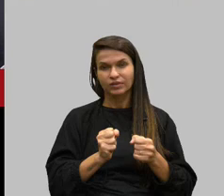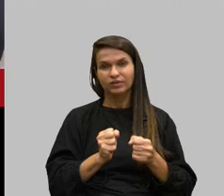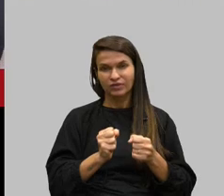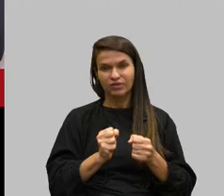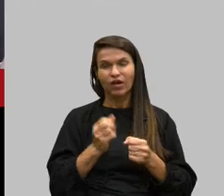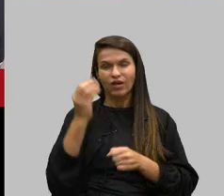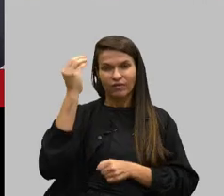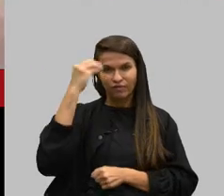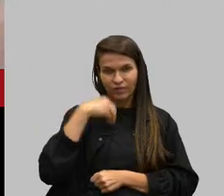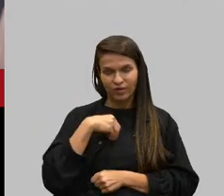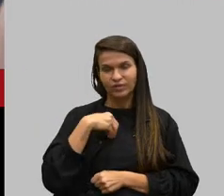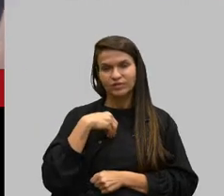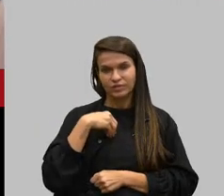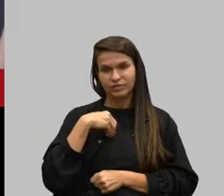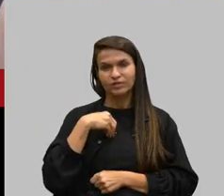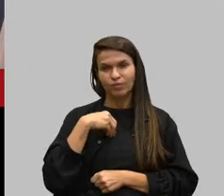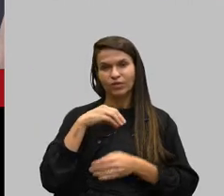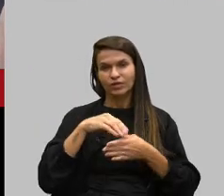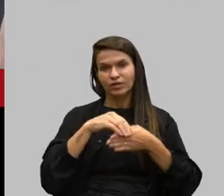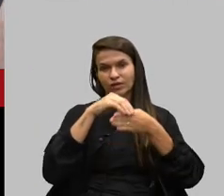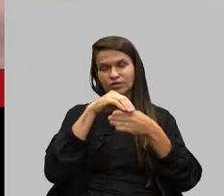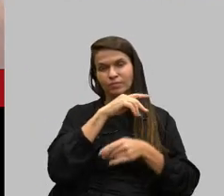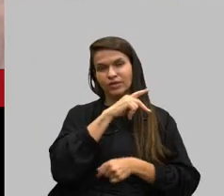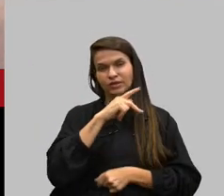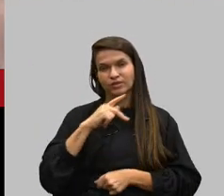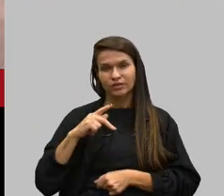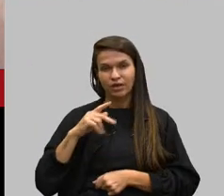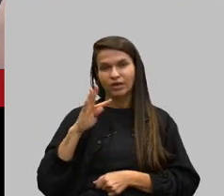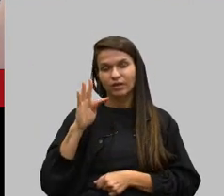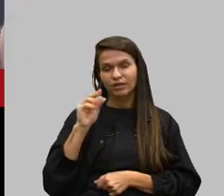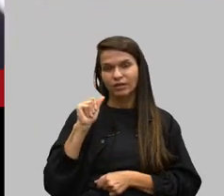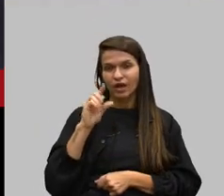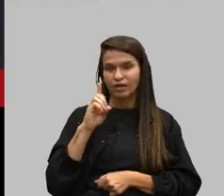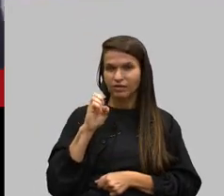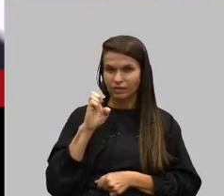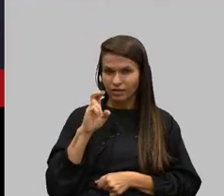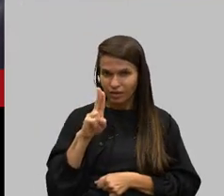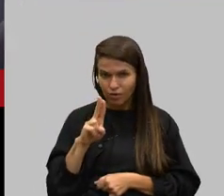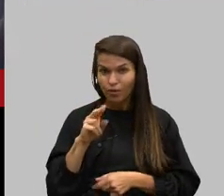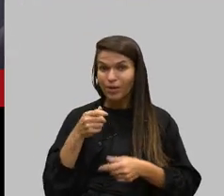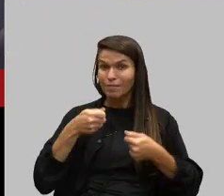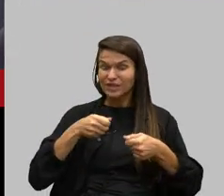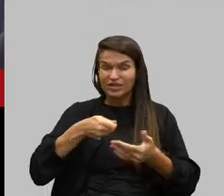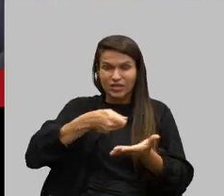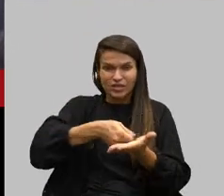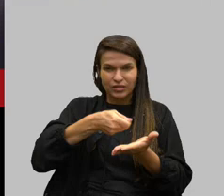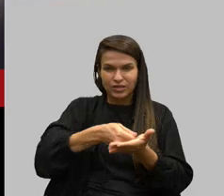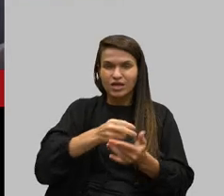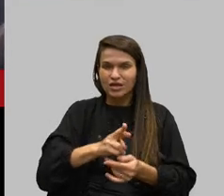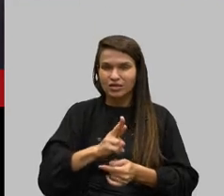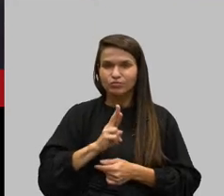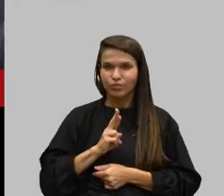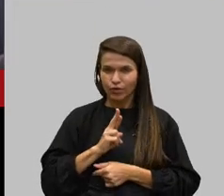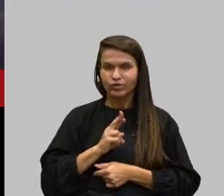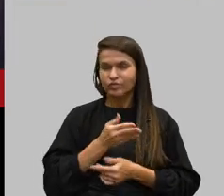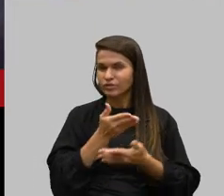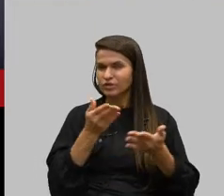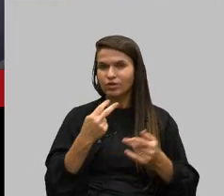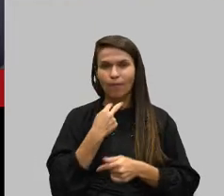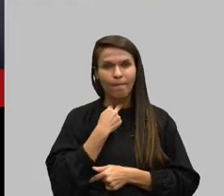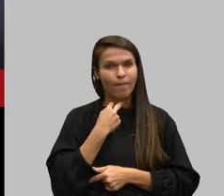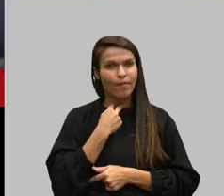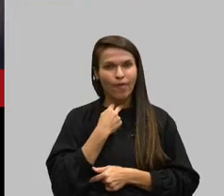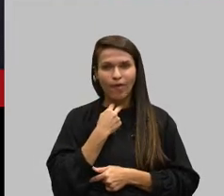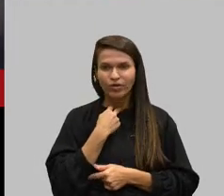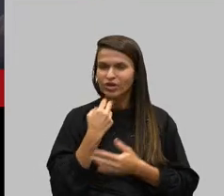enfraquecido sobre a liderança do presidente Tadeu Martin leito ele tem que exigir essa resposta os senhores não podem passar